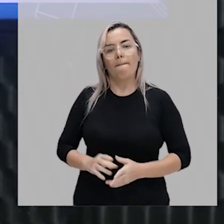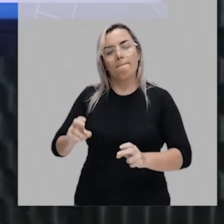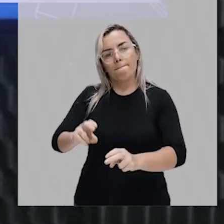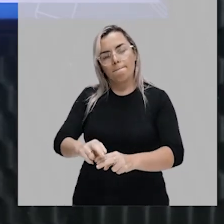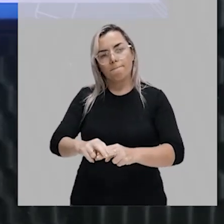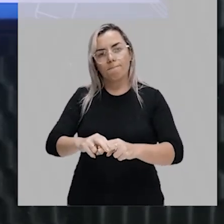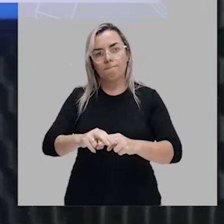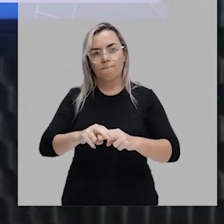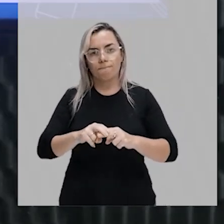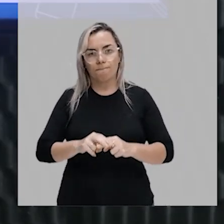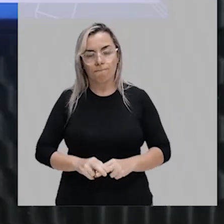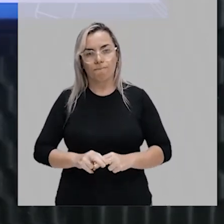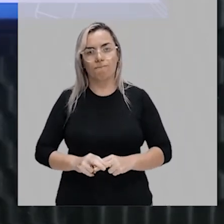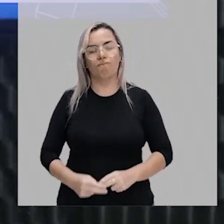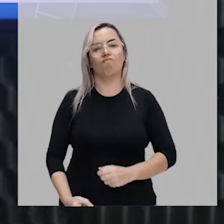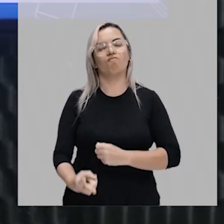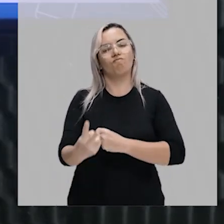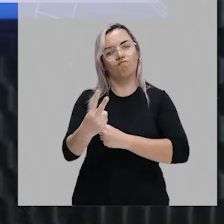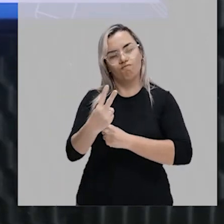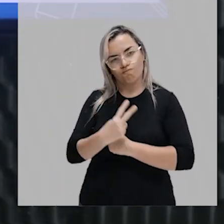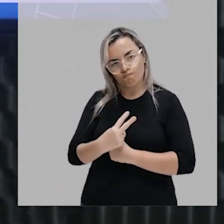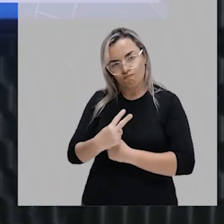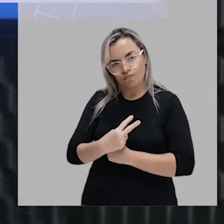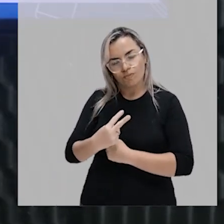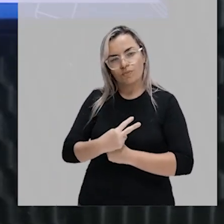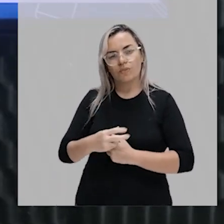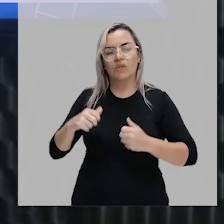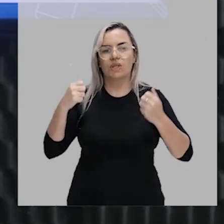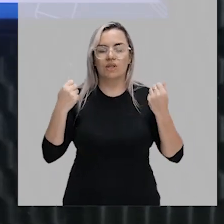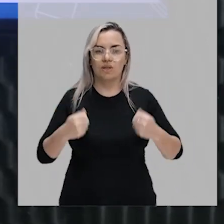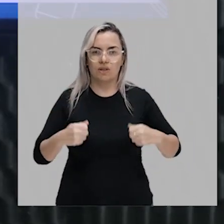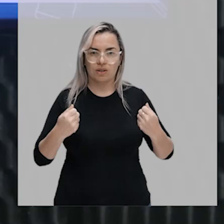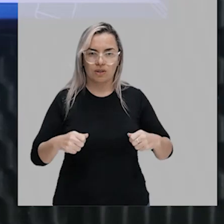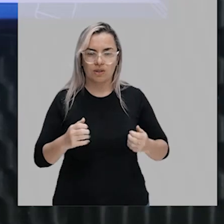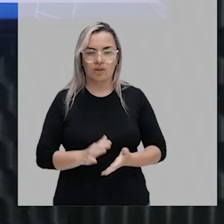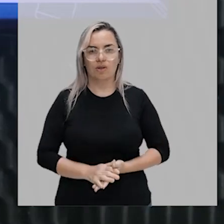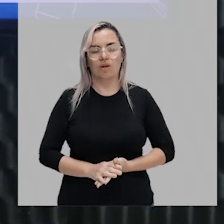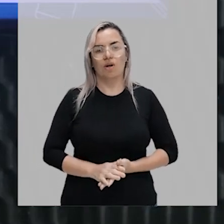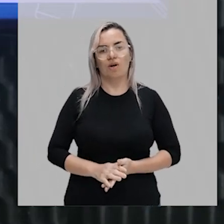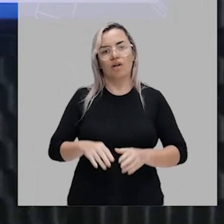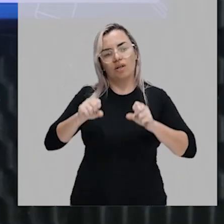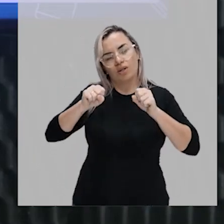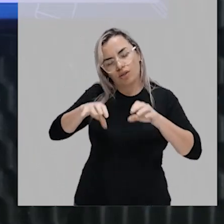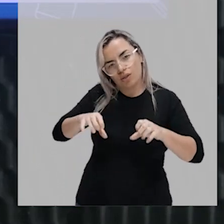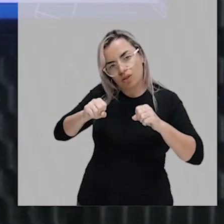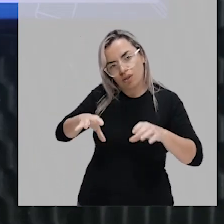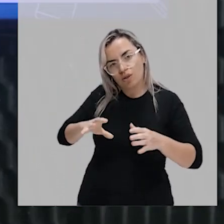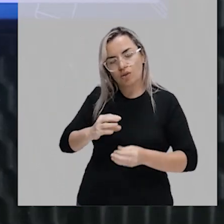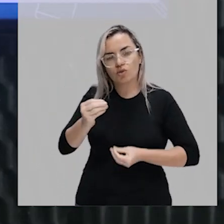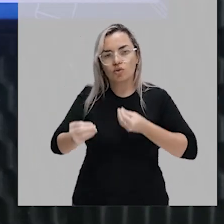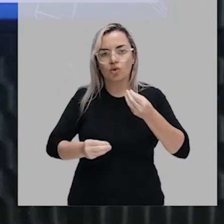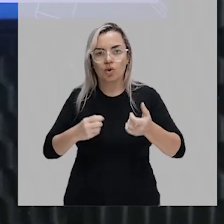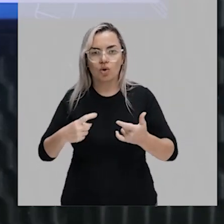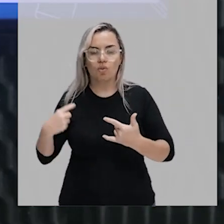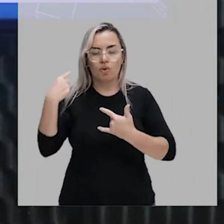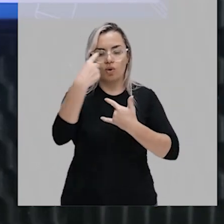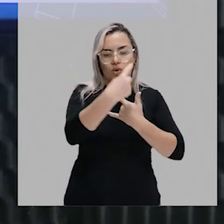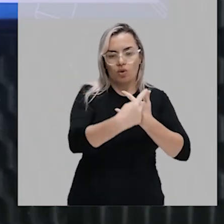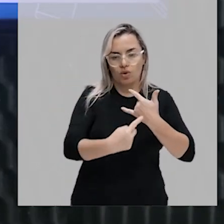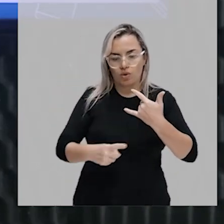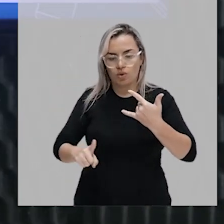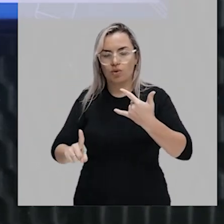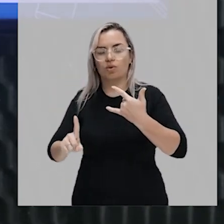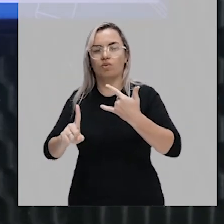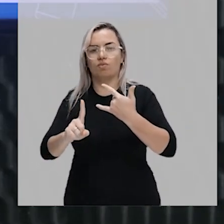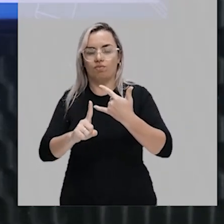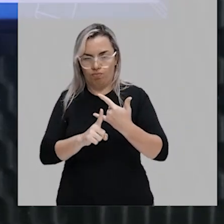essas gravidez indesejadas, a gente precisa ter uma maior educação a respeito do nosso funcionamento do sistema reprodutor, tá?